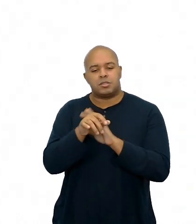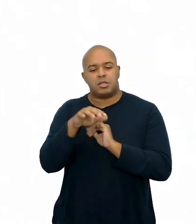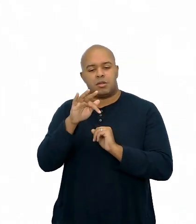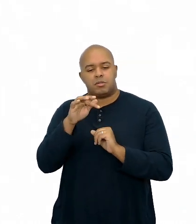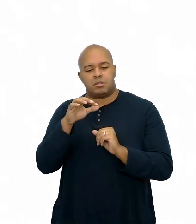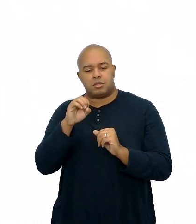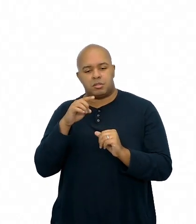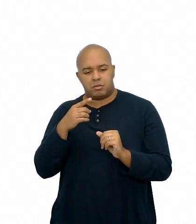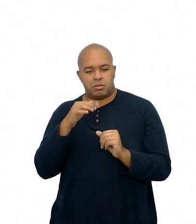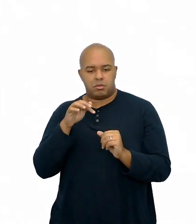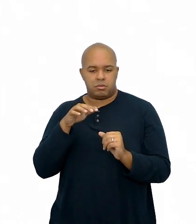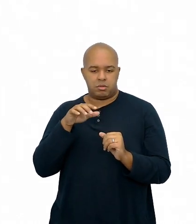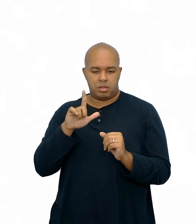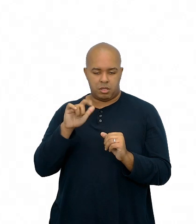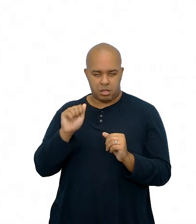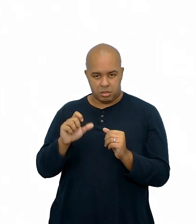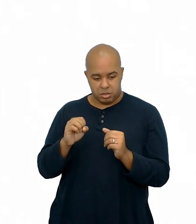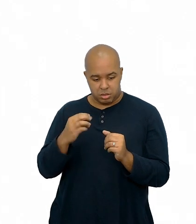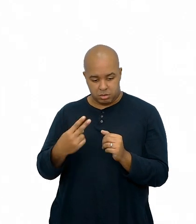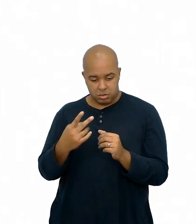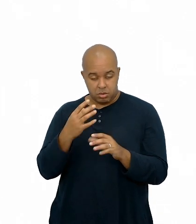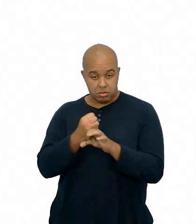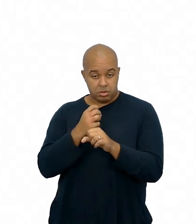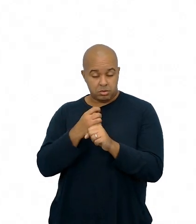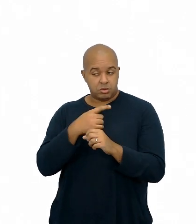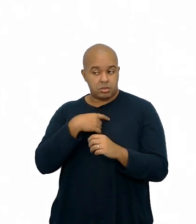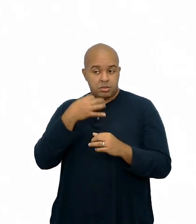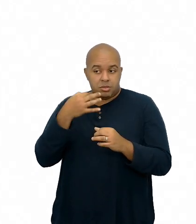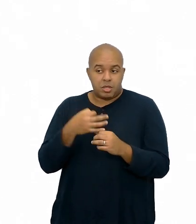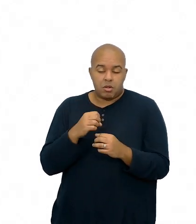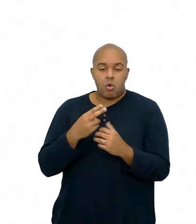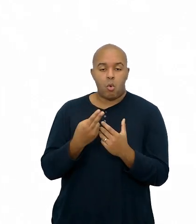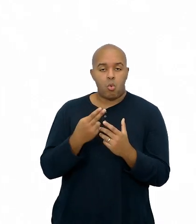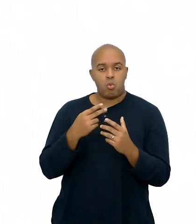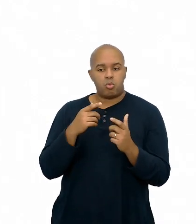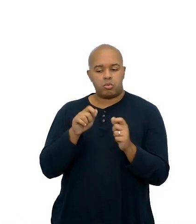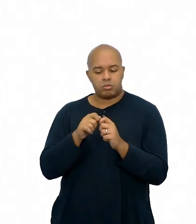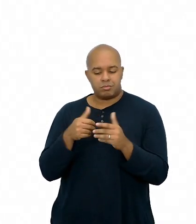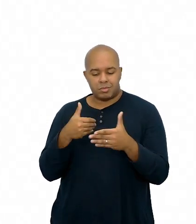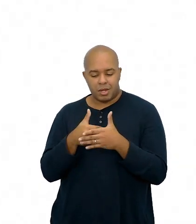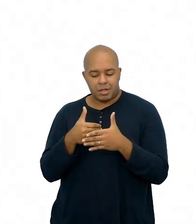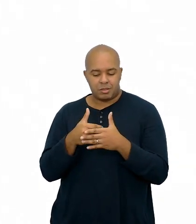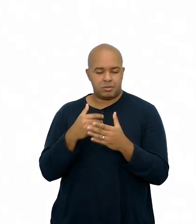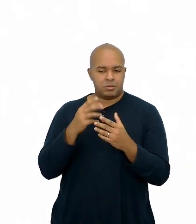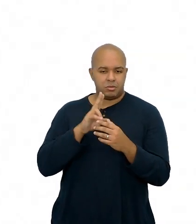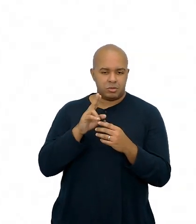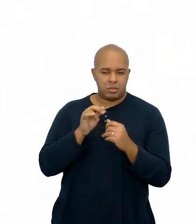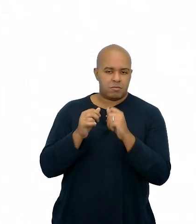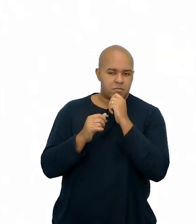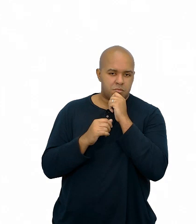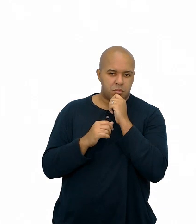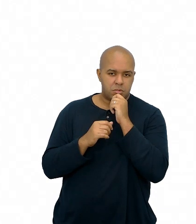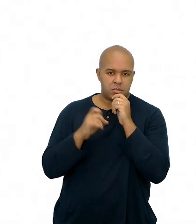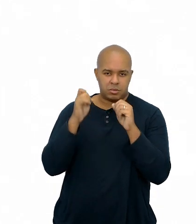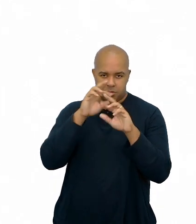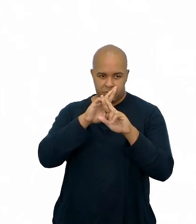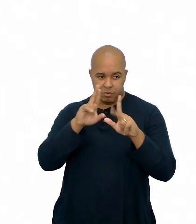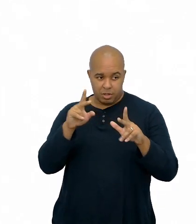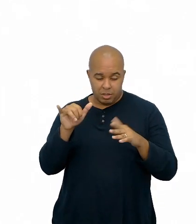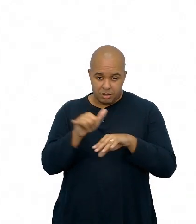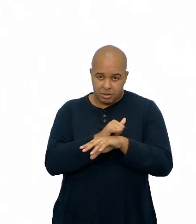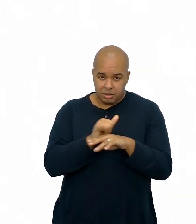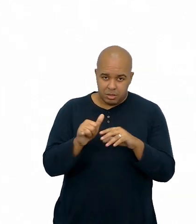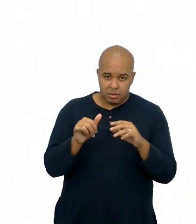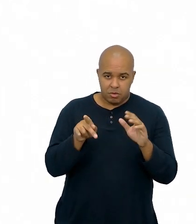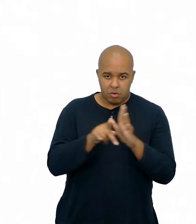EF01, MA02, contar de maneira exata ou aproximada, utilizando diferentes estratégias